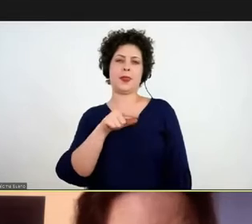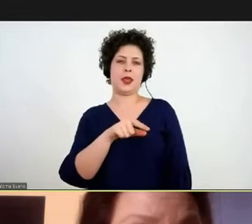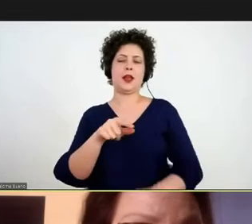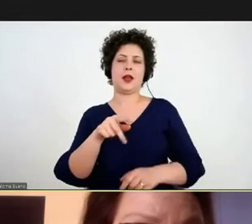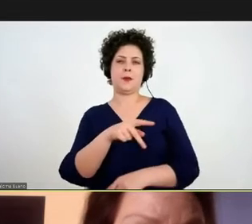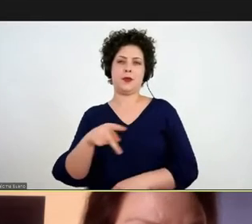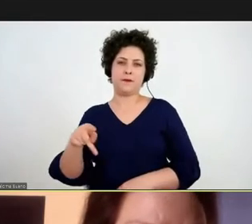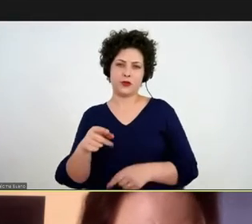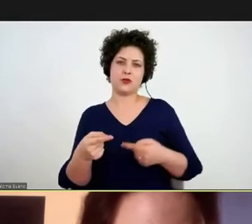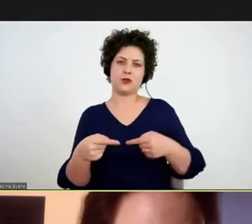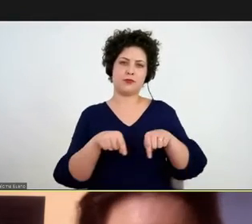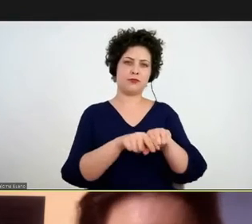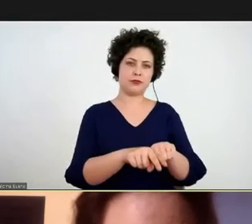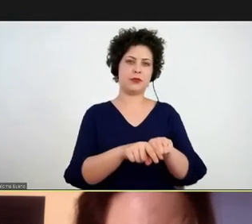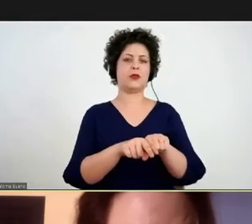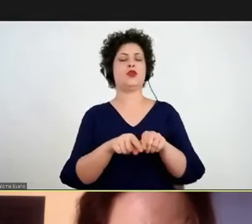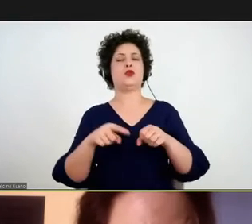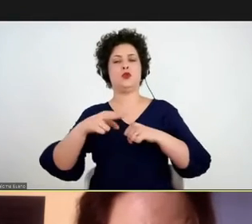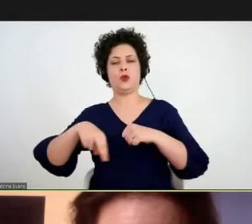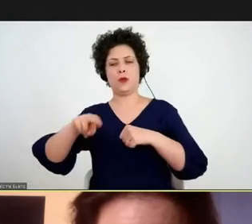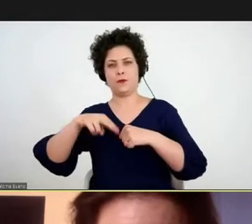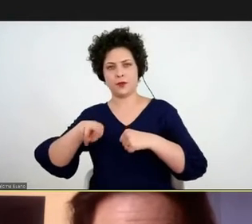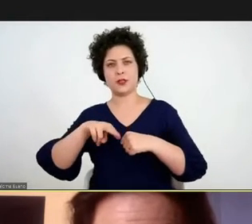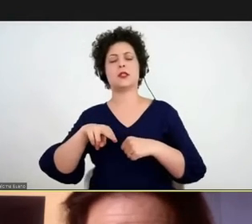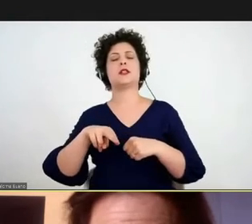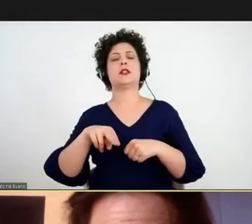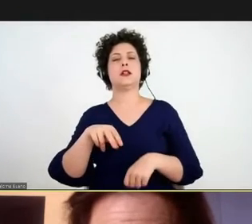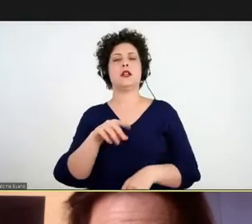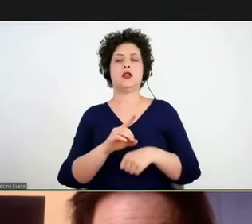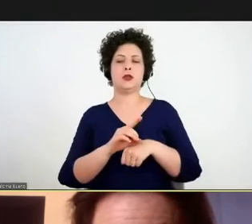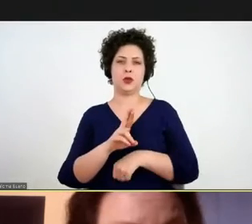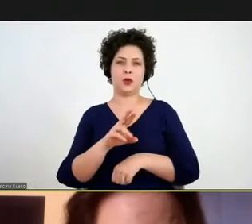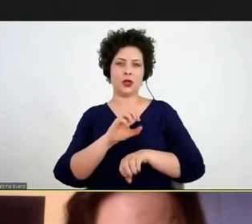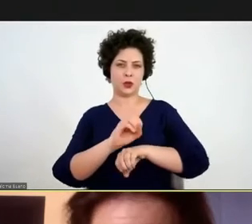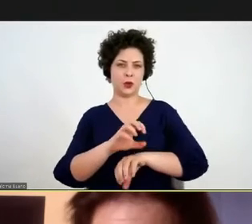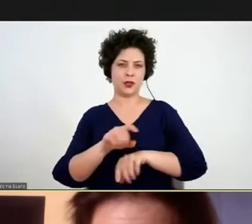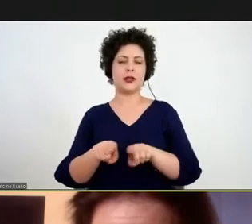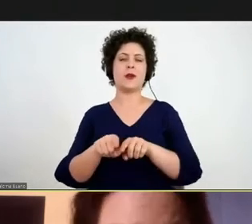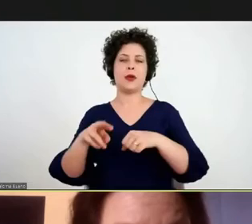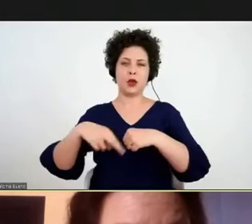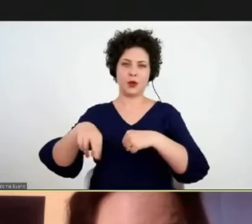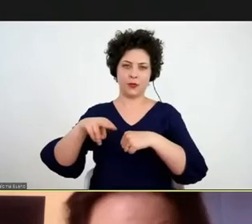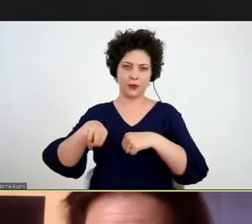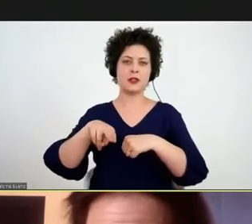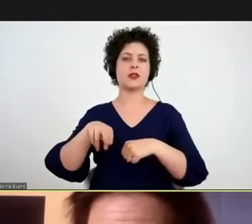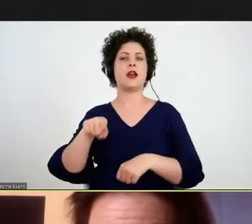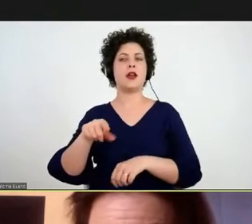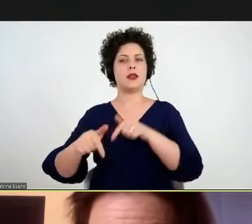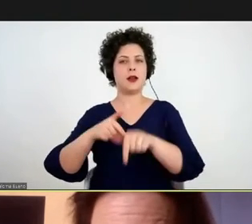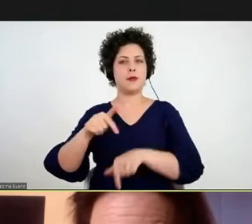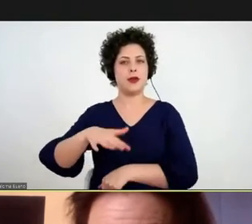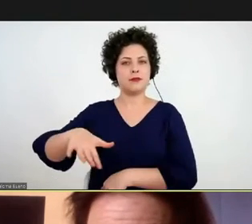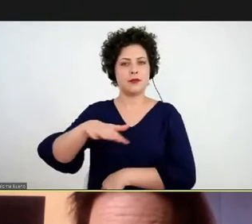da Universidade Federal do Espírito Santo, a UFES, doutora em Educação também pela UFES. Ela atua no Departamento